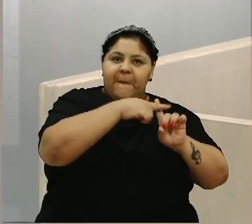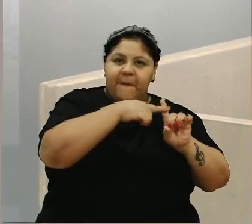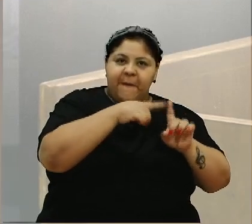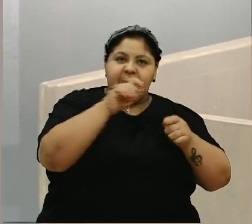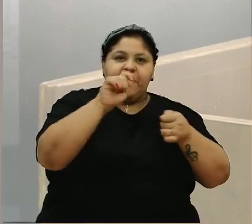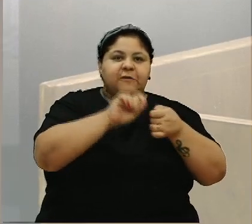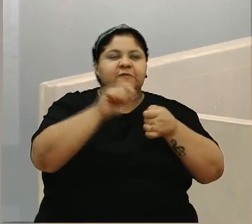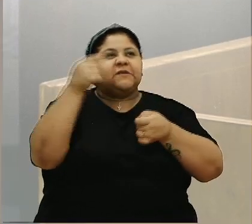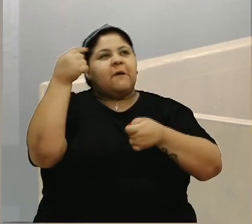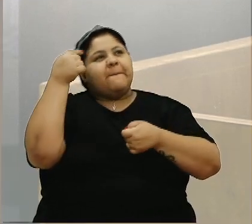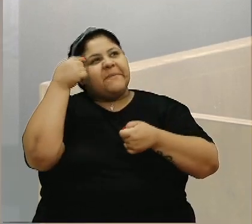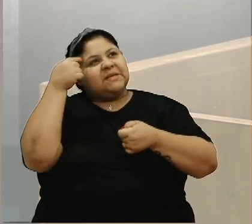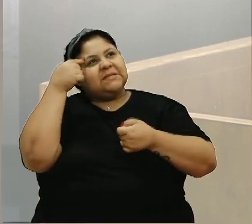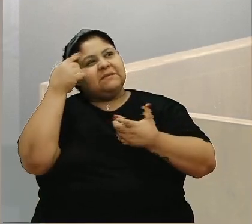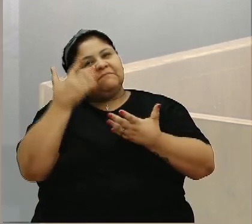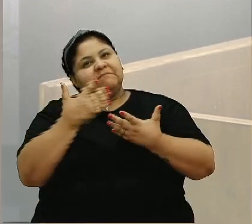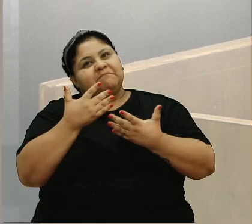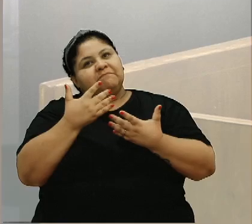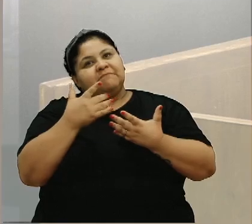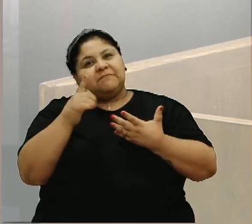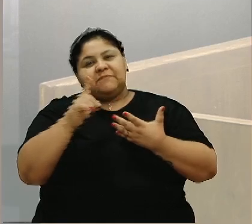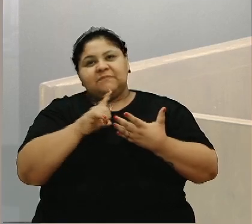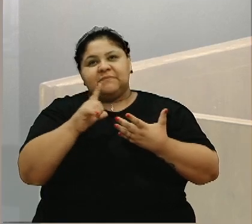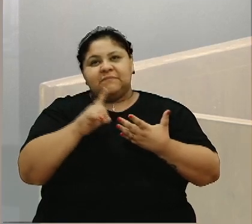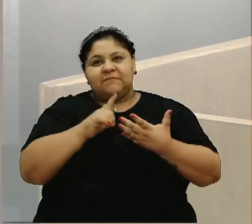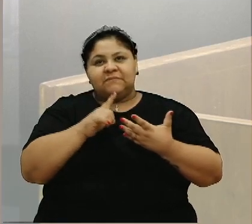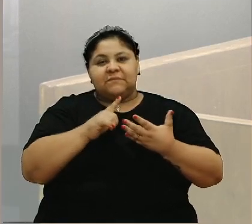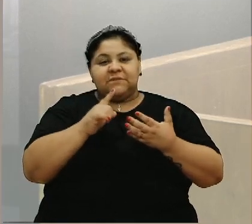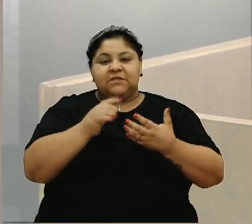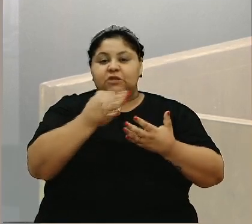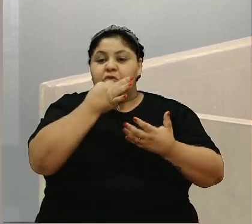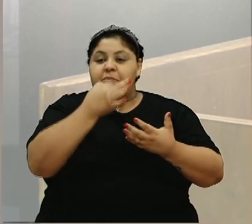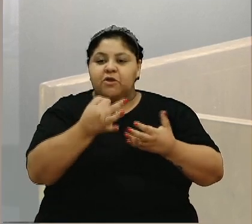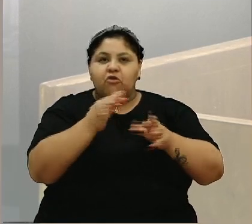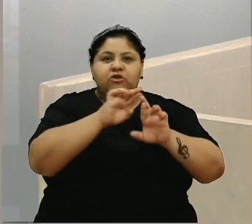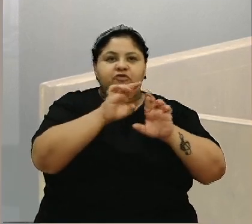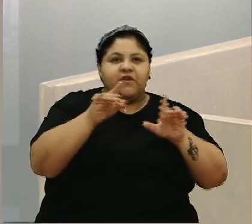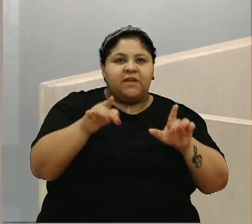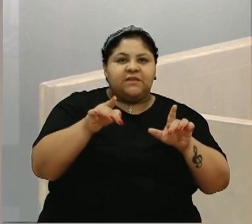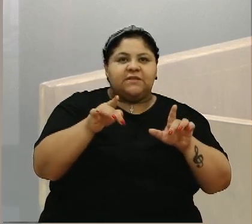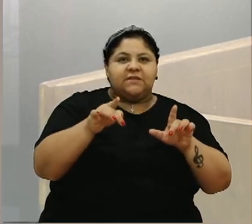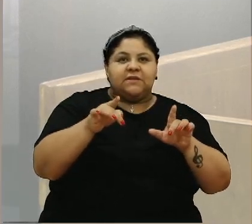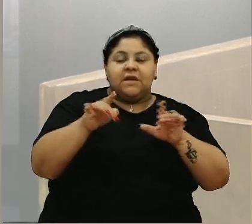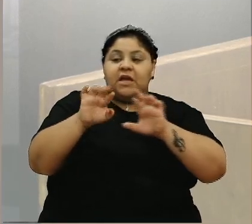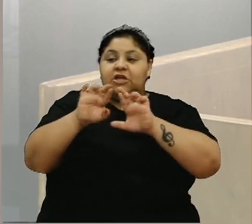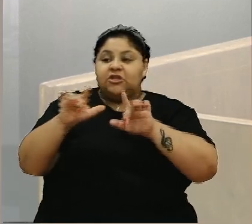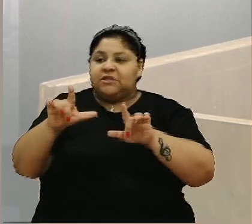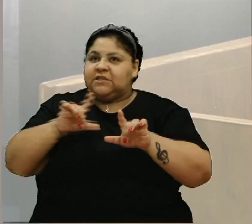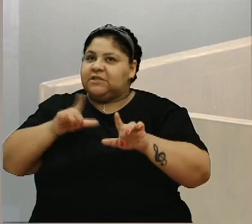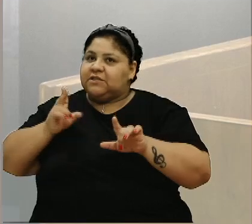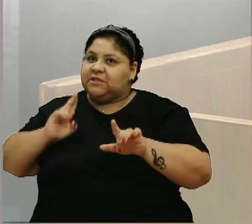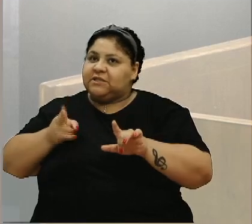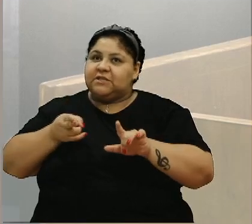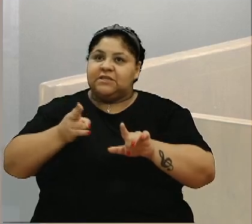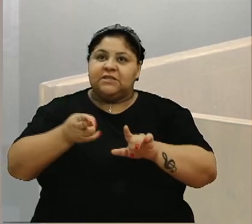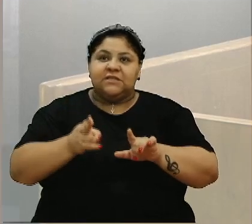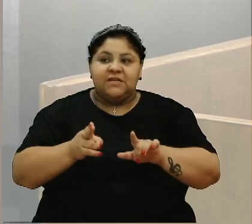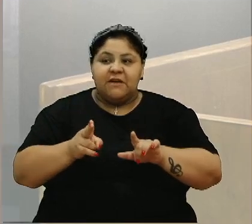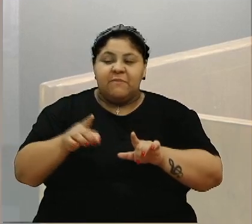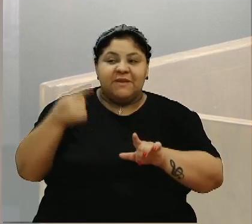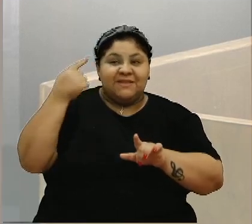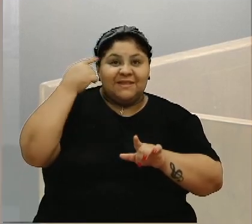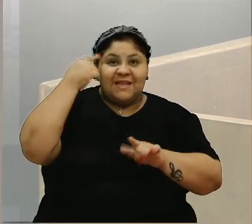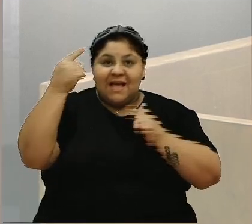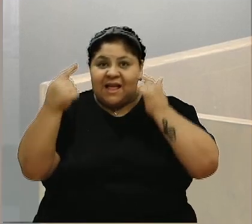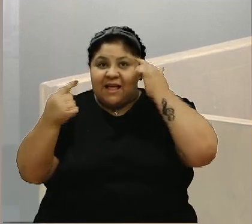faz pensar, ter pontos de vistas diferentes, e a divergência ela deve ser sempre no campo das ideias,